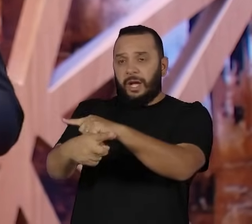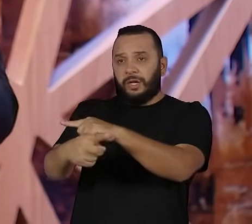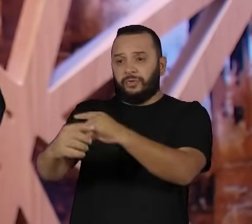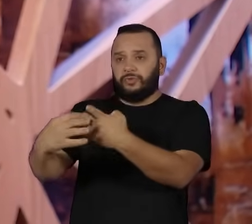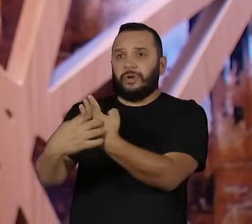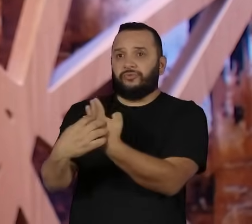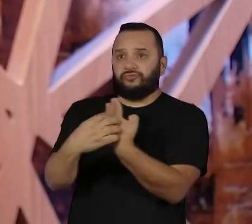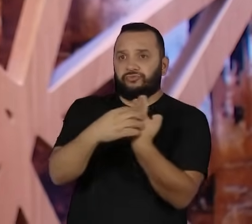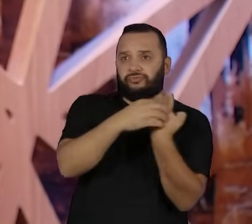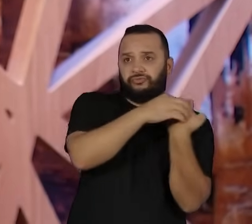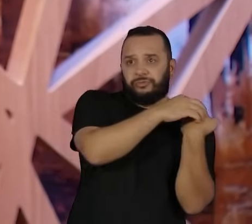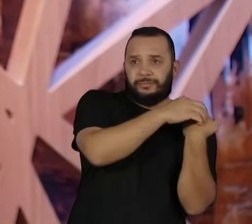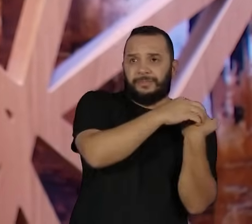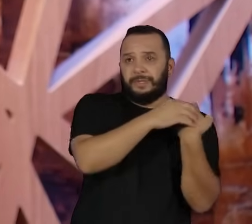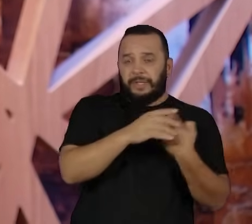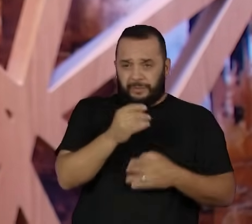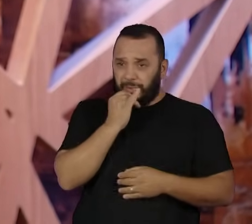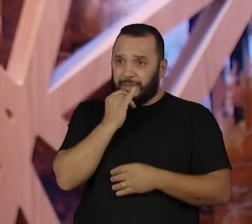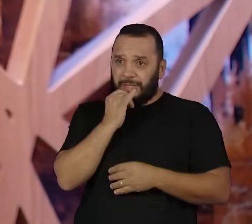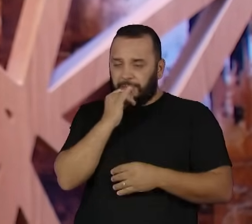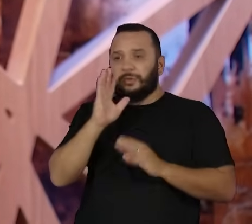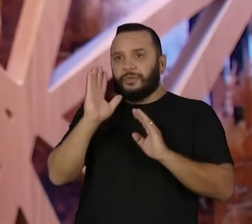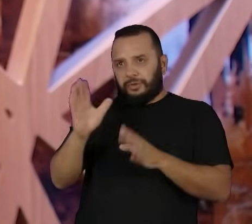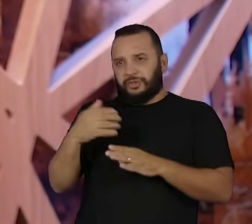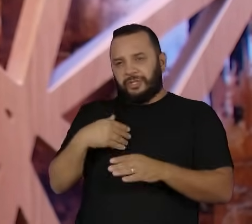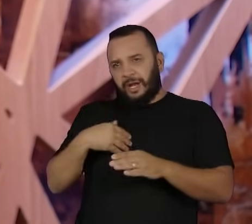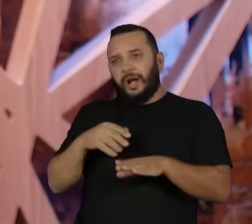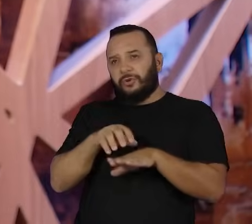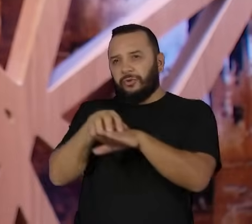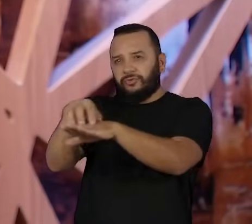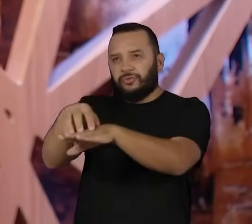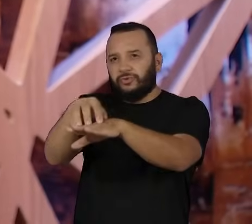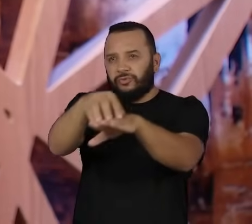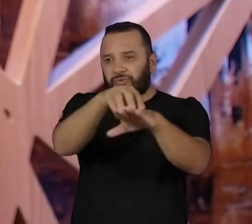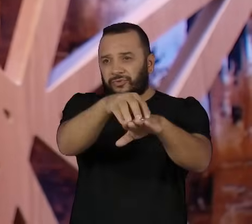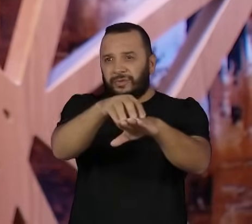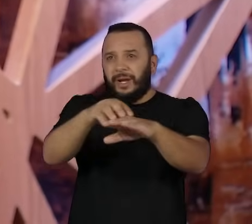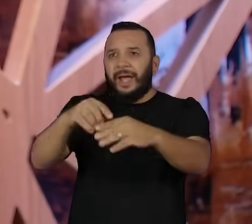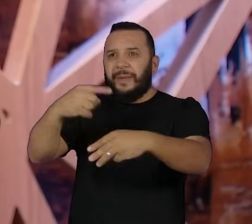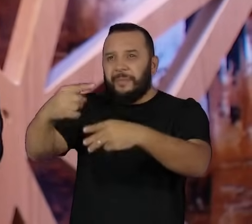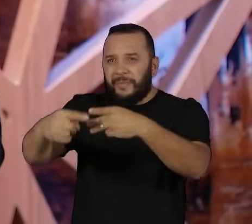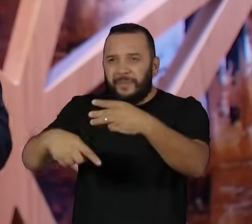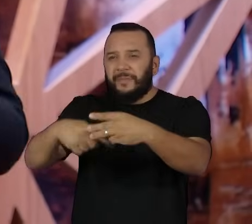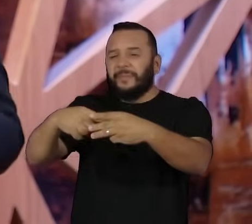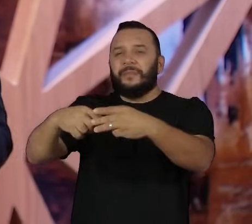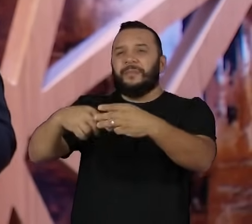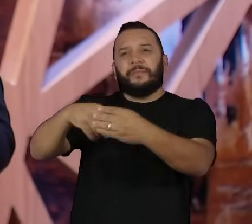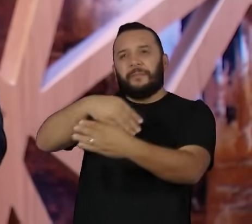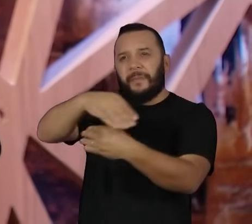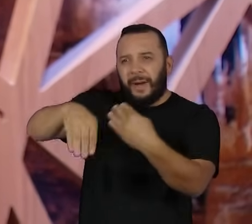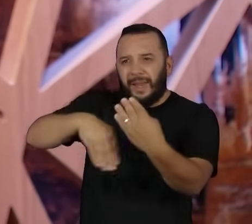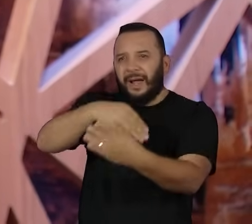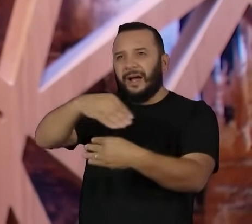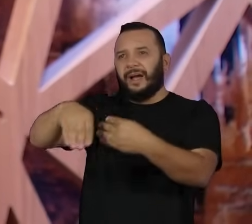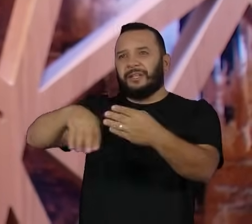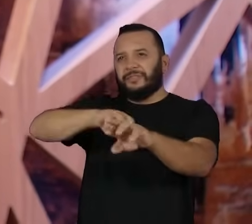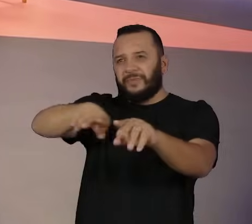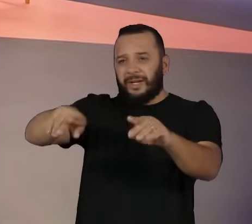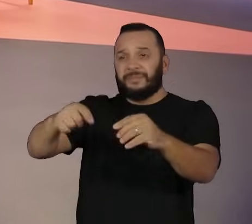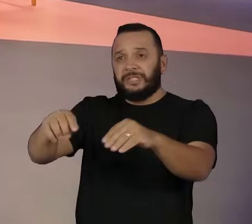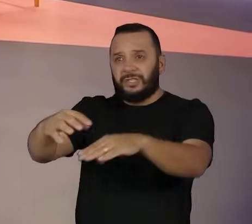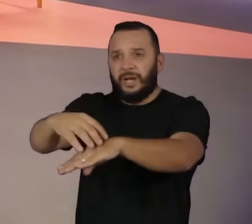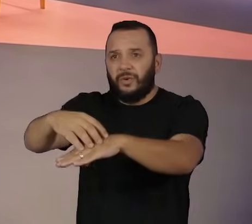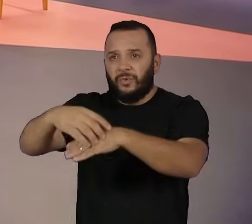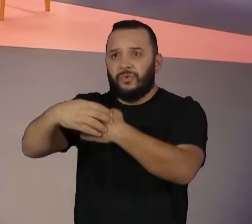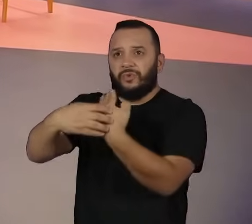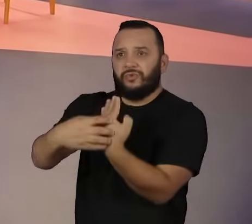pelo retorno dessa embalagem para o setor produtivo. E muitas empresas não têm essa consciência de logística reversa. Né? Muitas